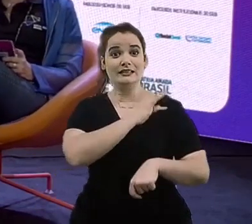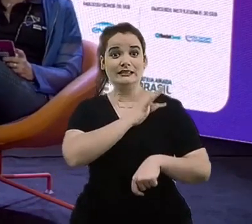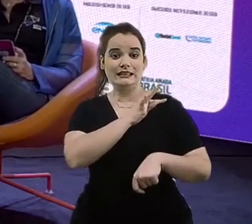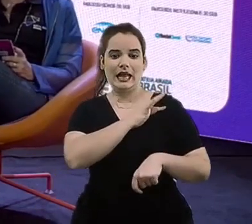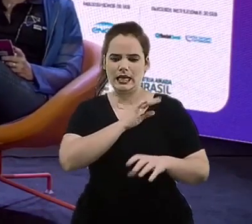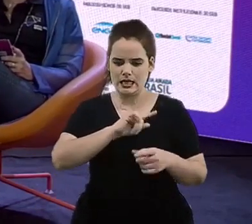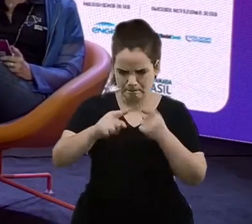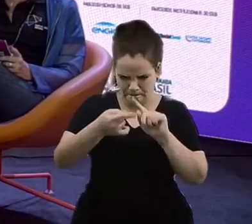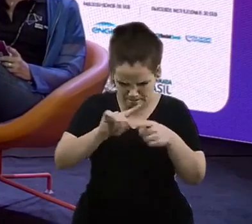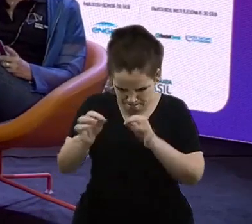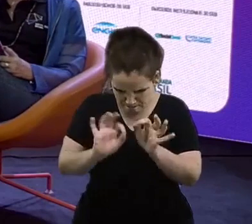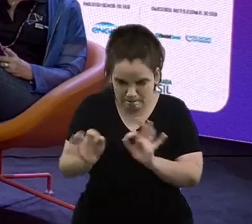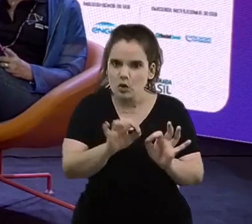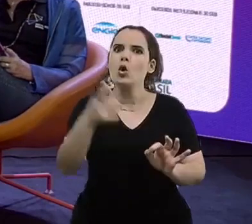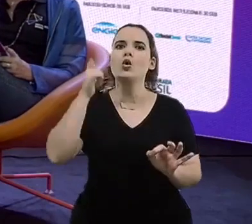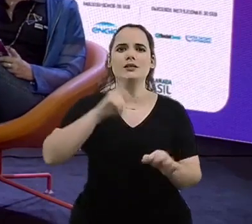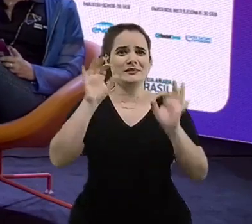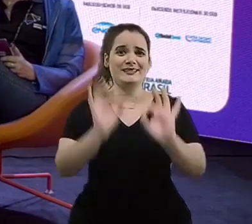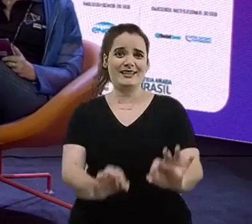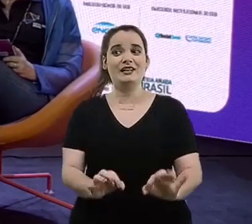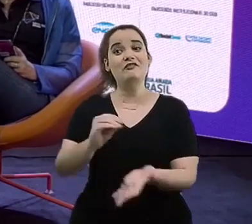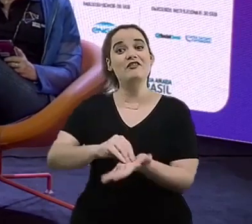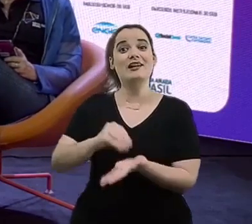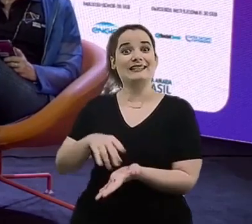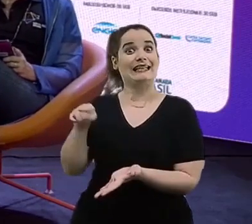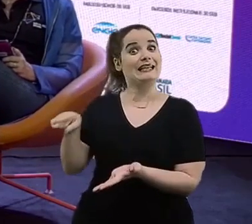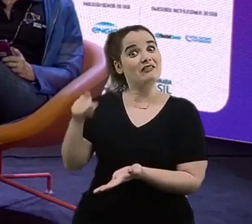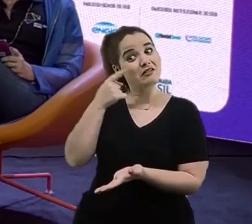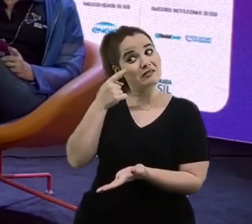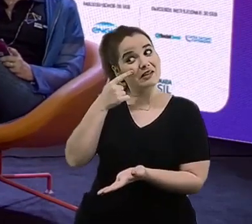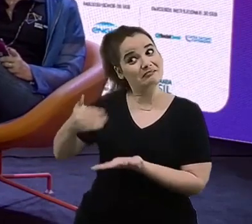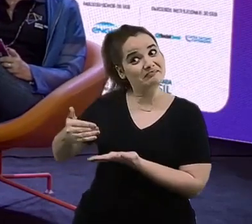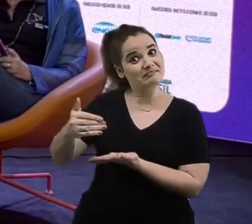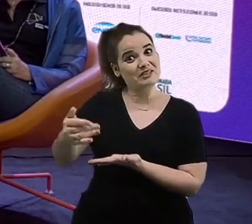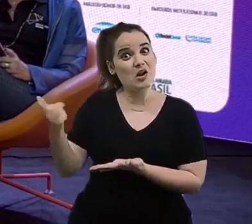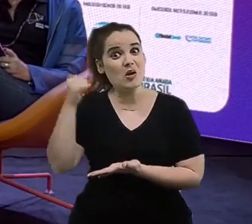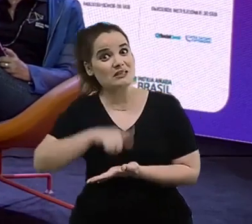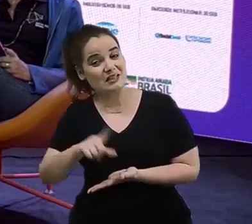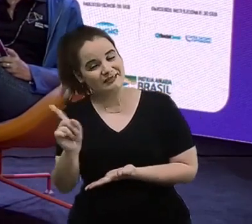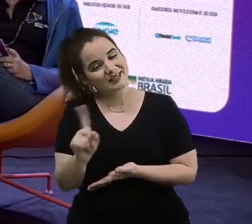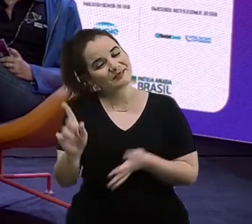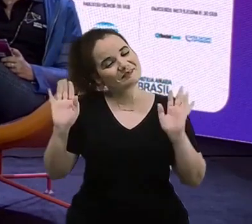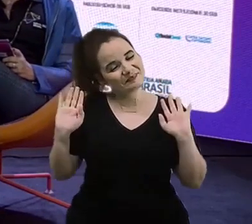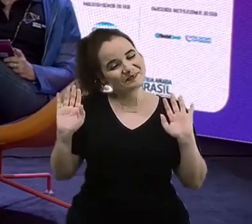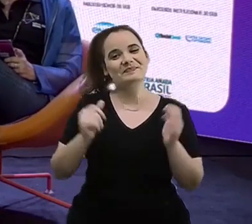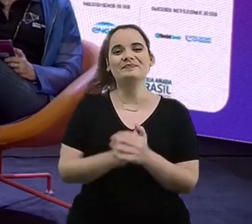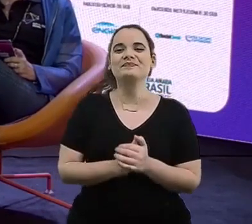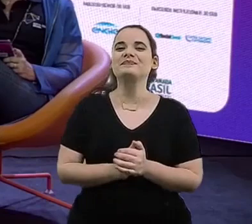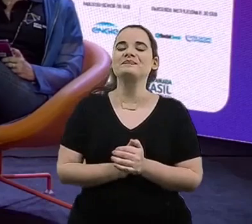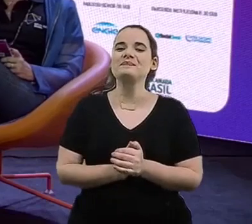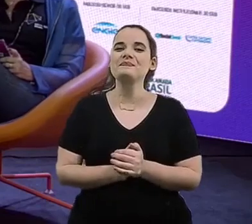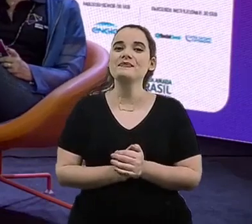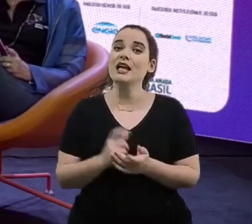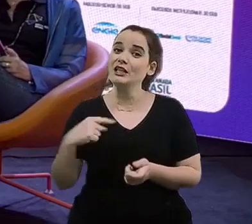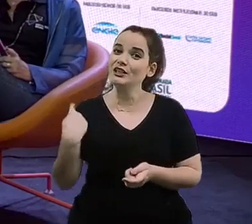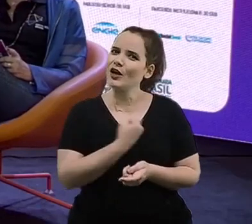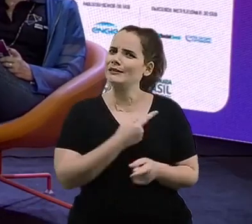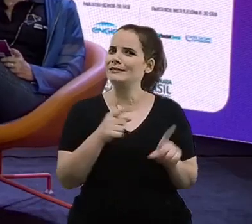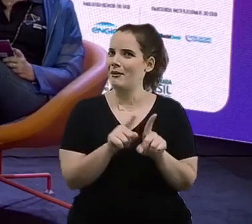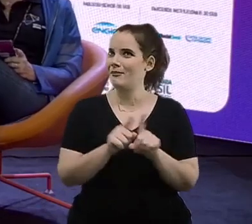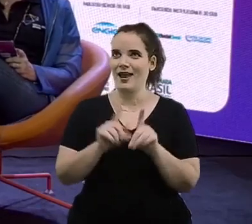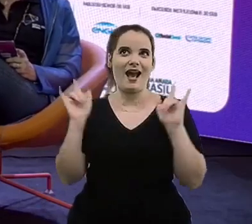semanas, né, como você bem colocou. Talvez se vocês fossem extrair de um outro jeito e olhar de um outro jeito, olhar